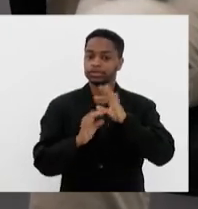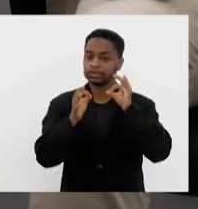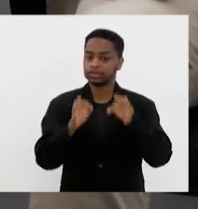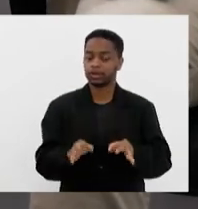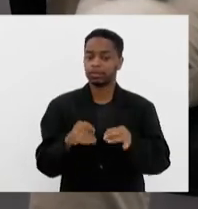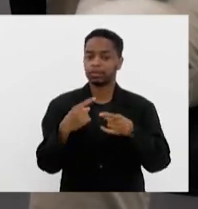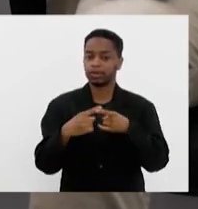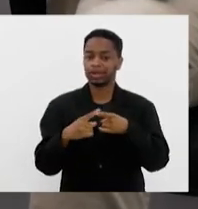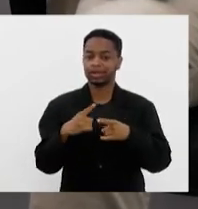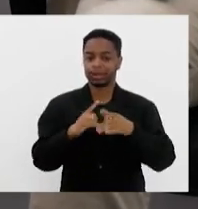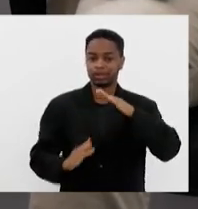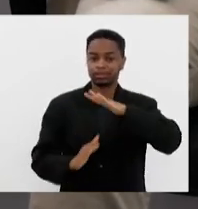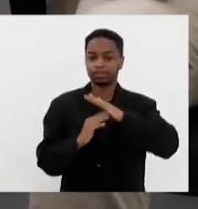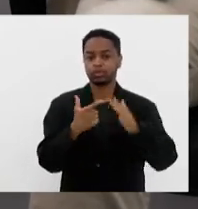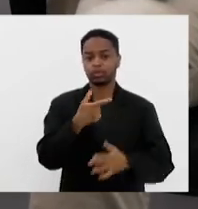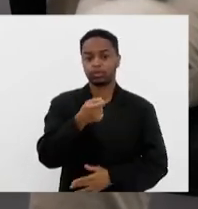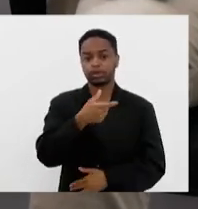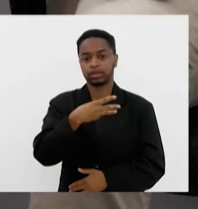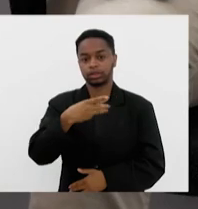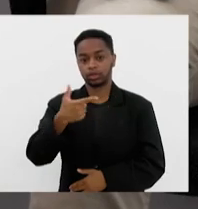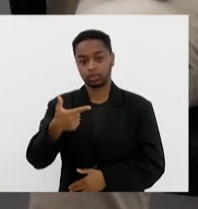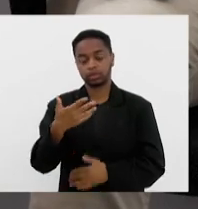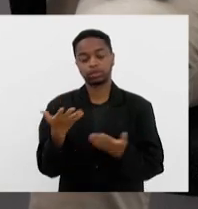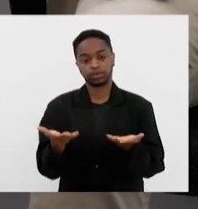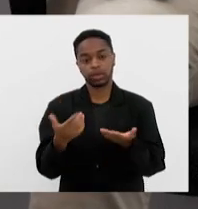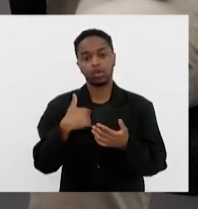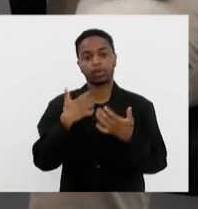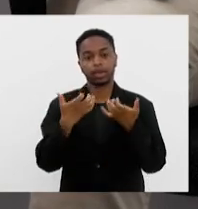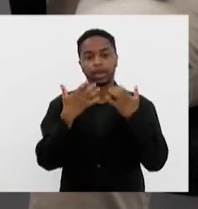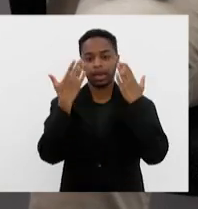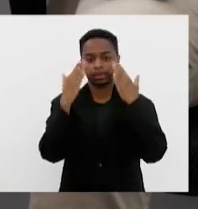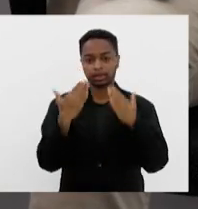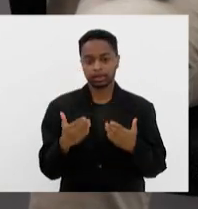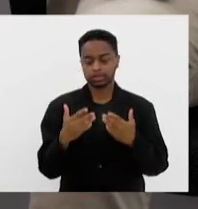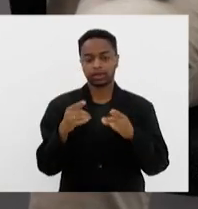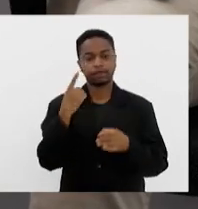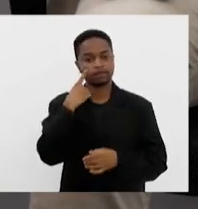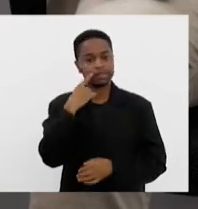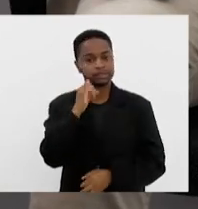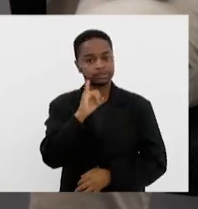de 2032. Então, eu queria analisar esse...